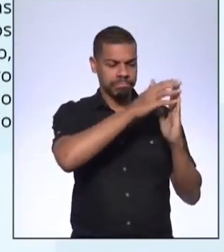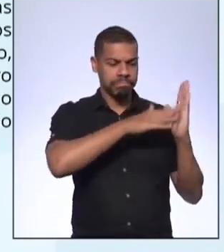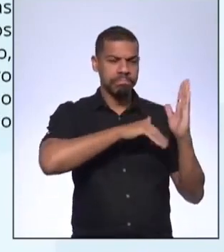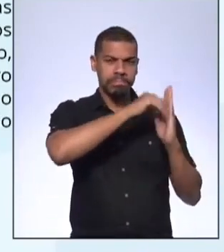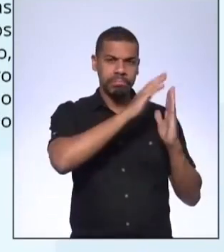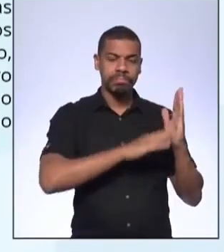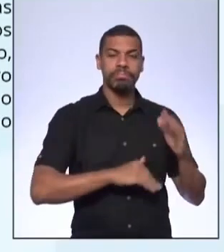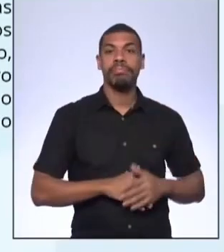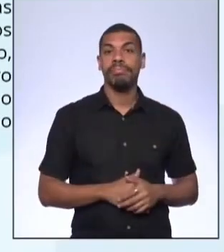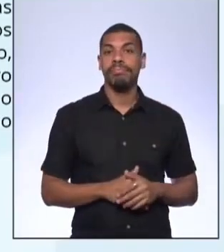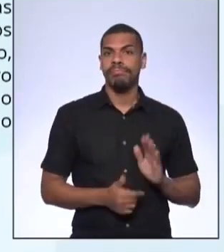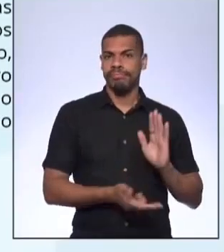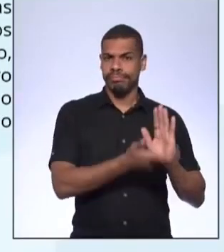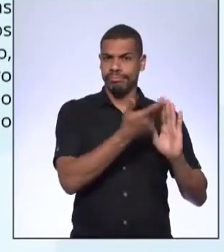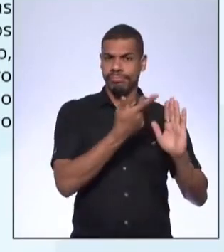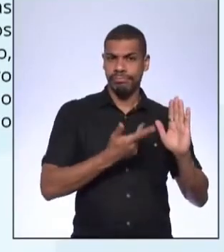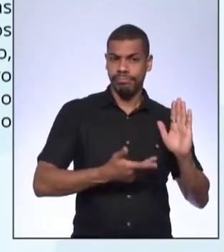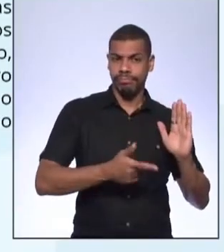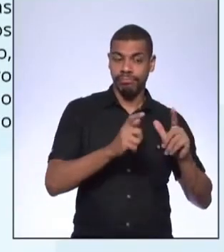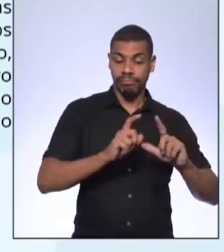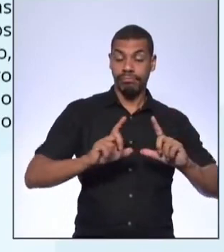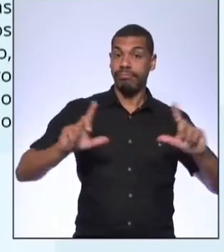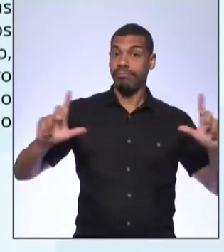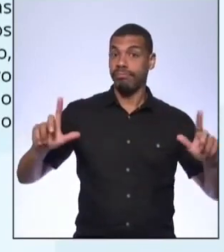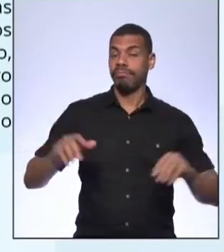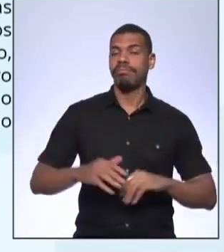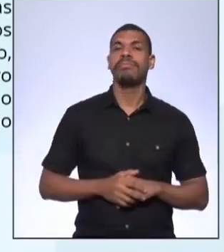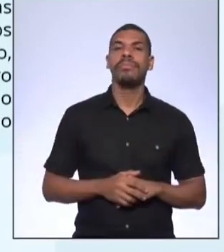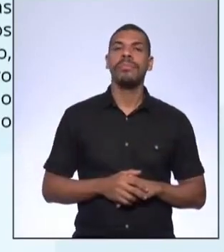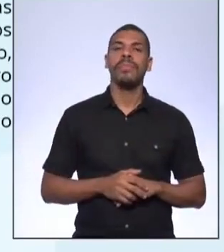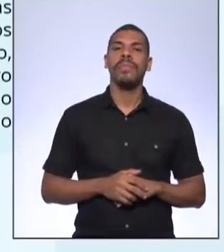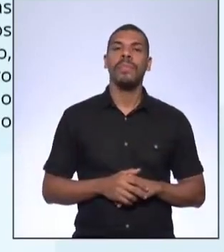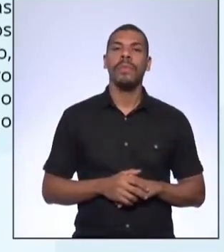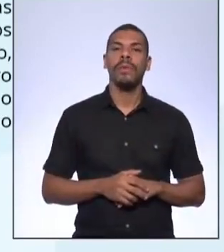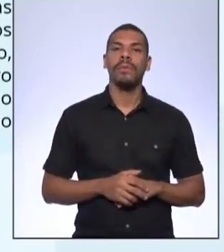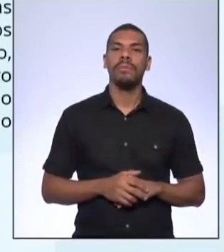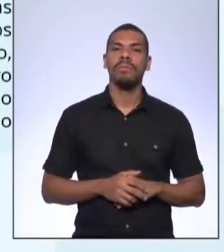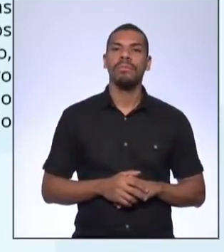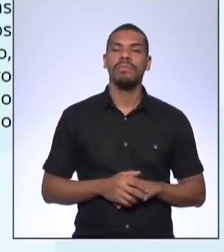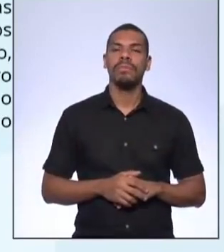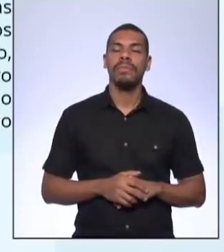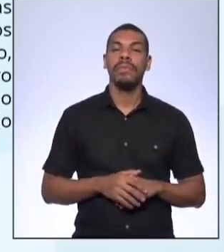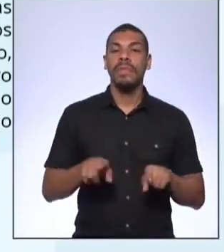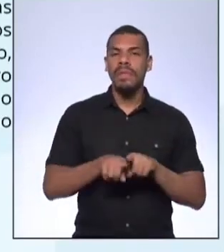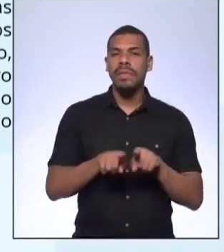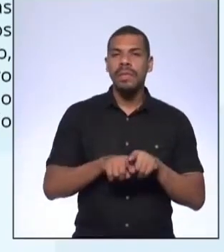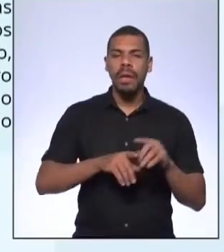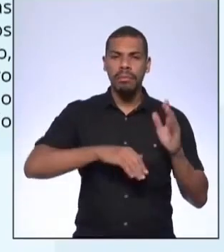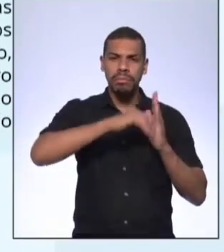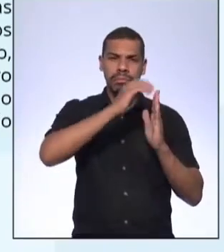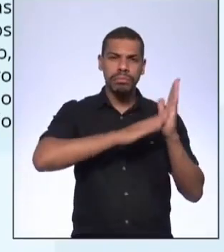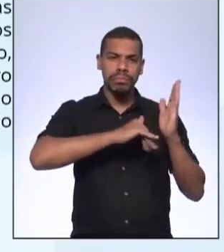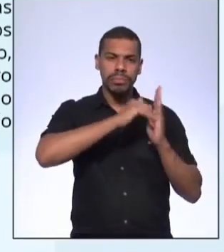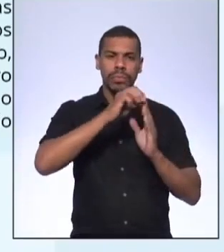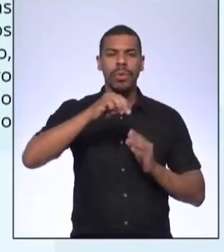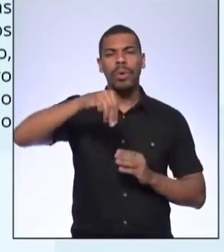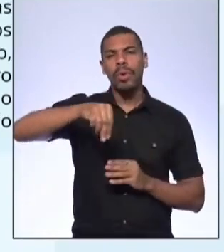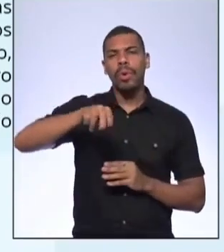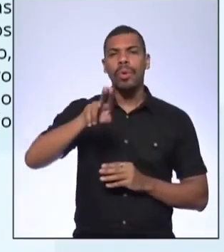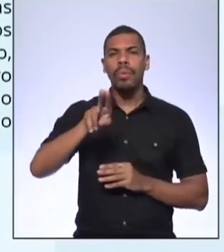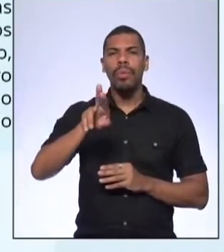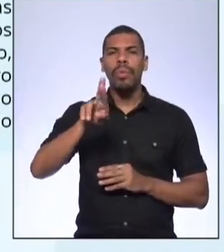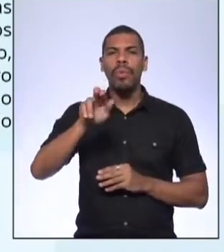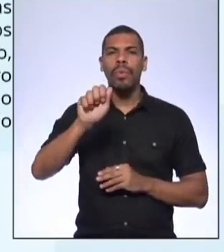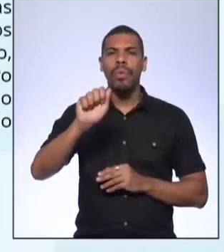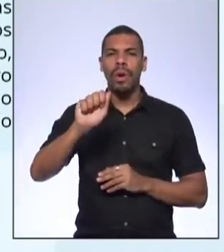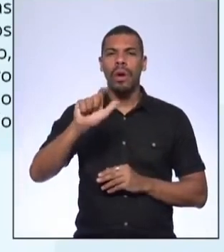pinturas num grande formato, que é o que a gente chama de pintura muralista. A palavra muralista vem de